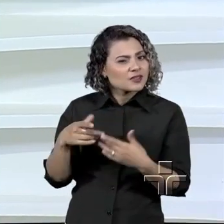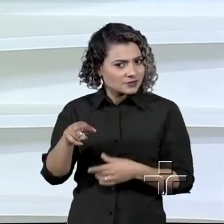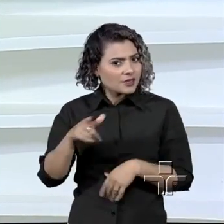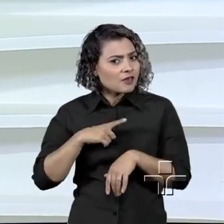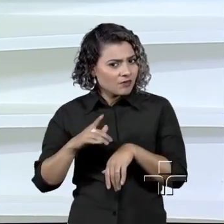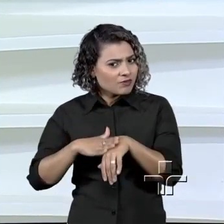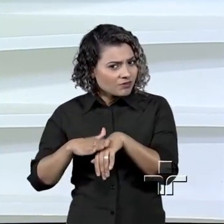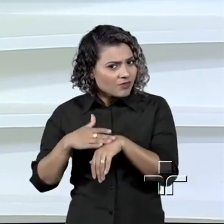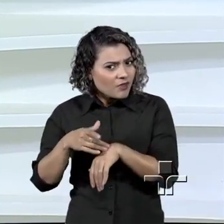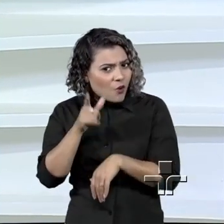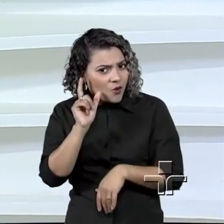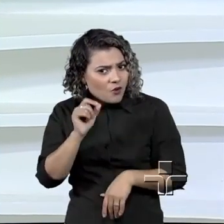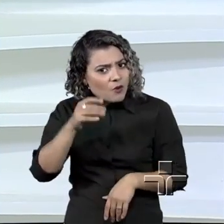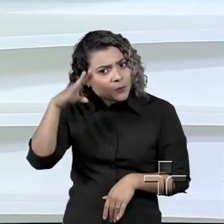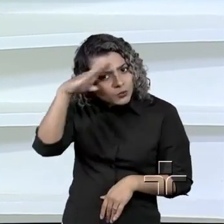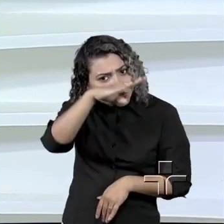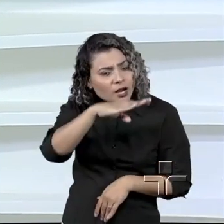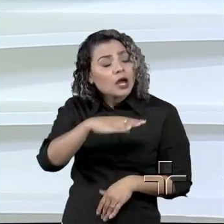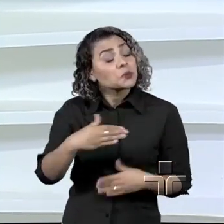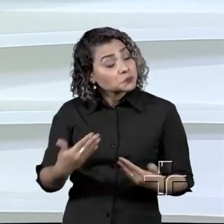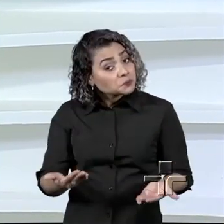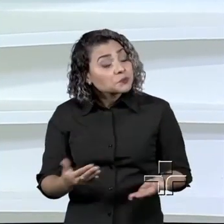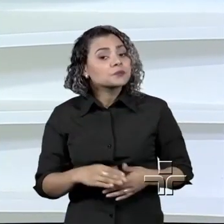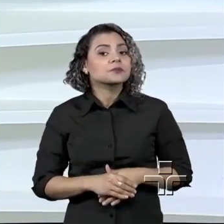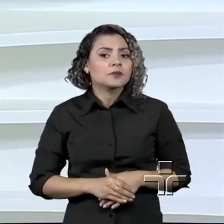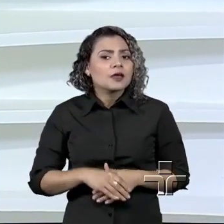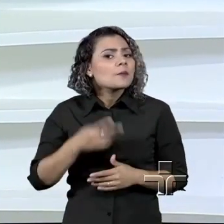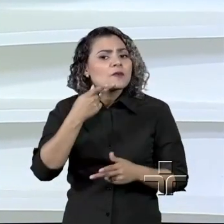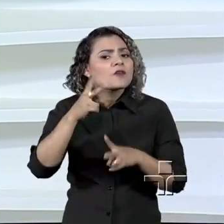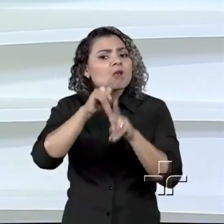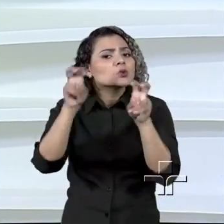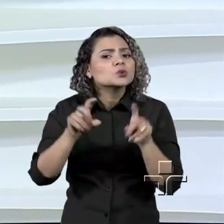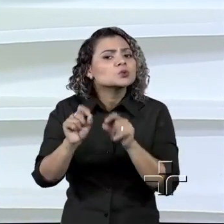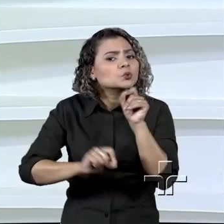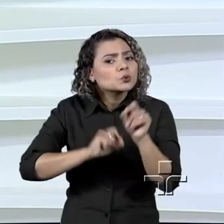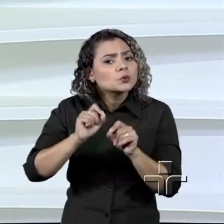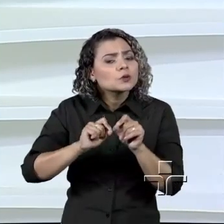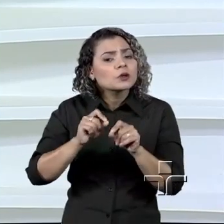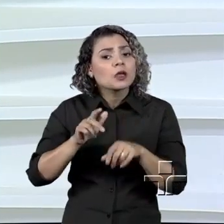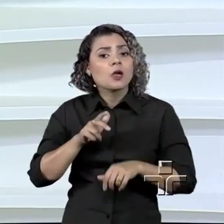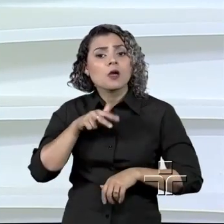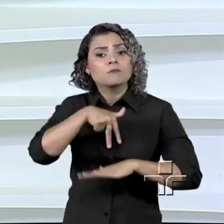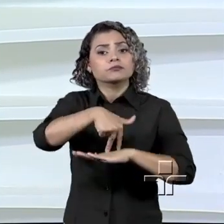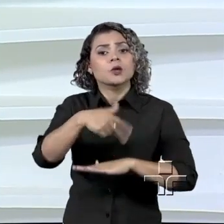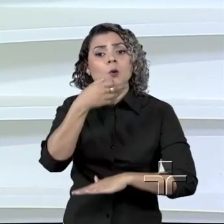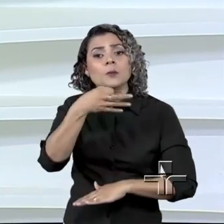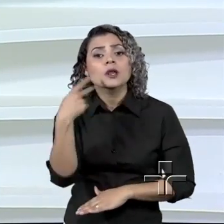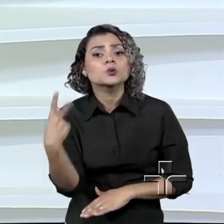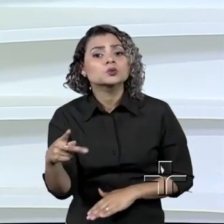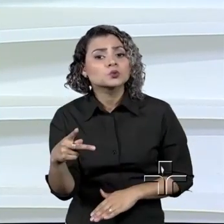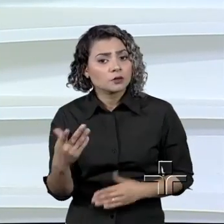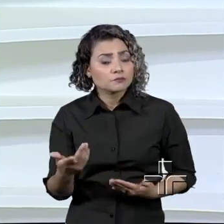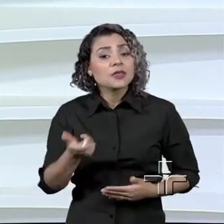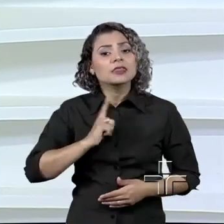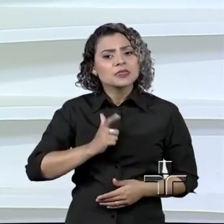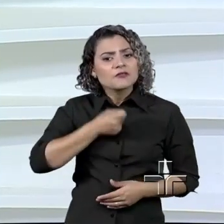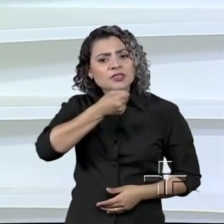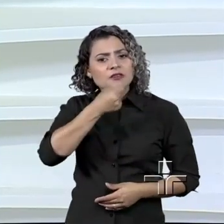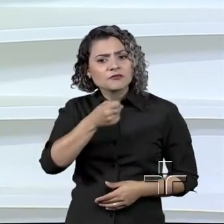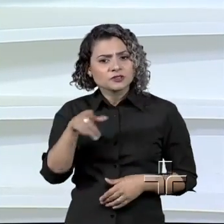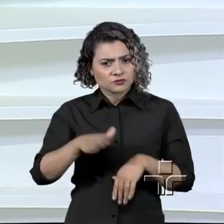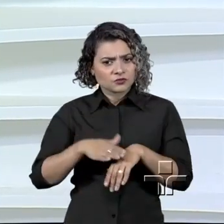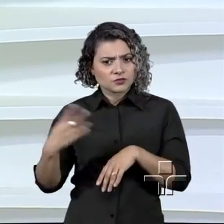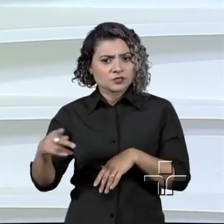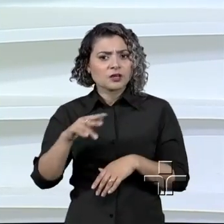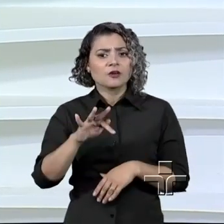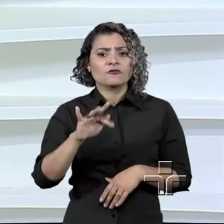com o presidente eleito Jair Bolsonaro para falar um pouquinho de como era o posicionamento da senhora em relação a ele. Teve uma entrevista que a senhora deu para o